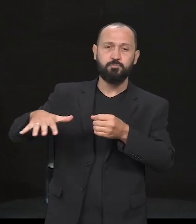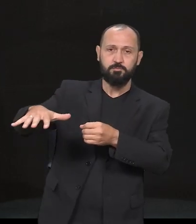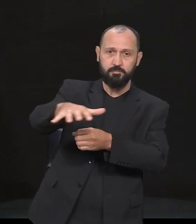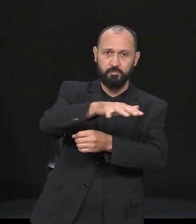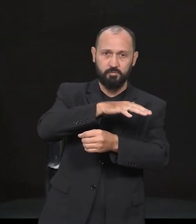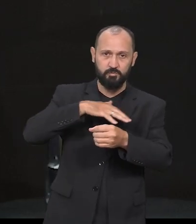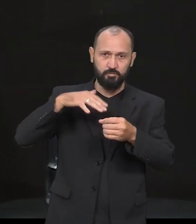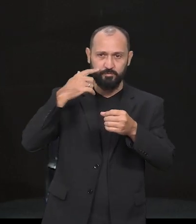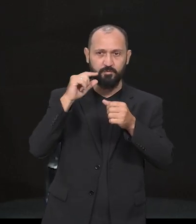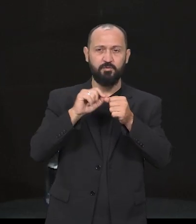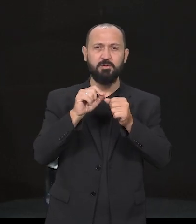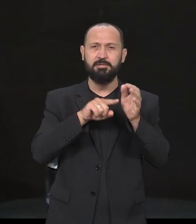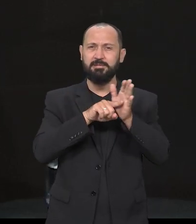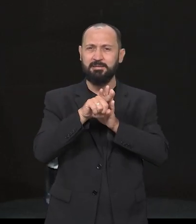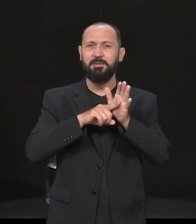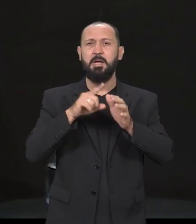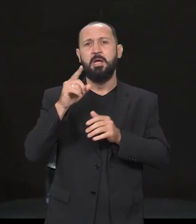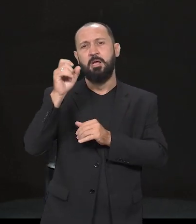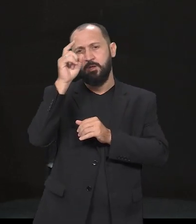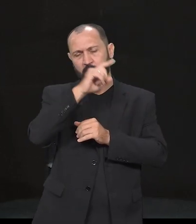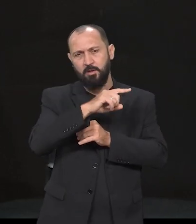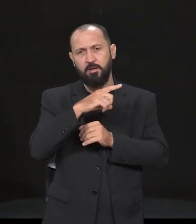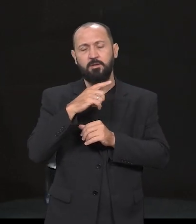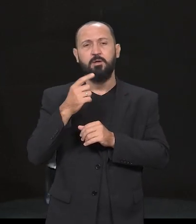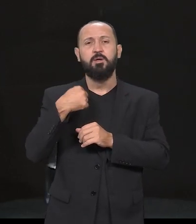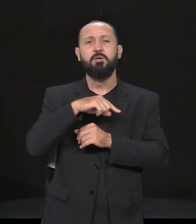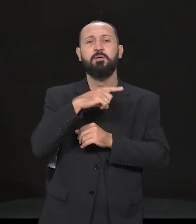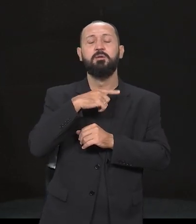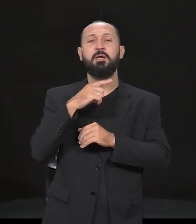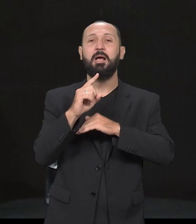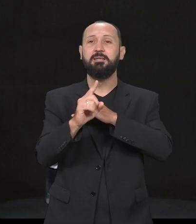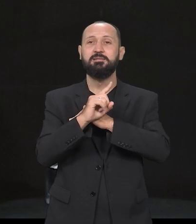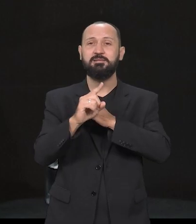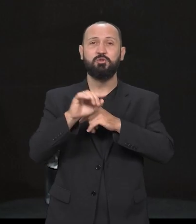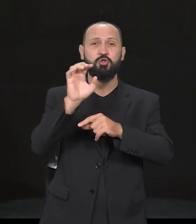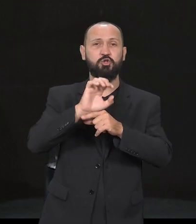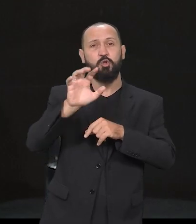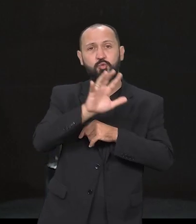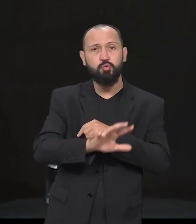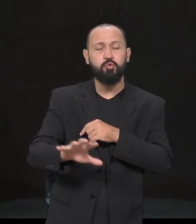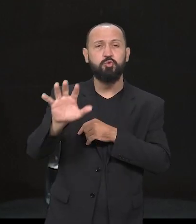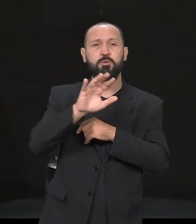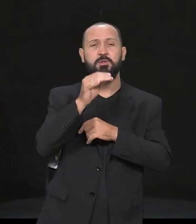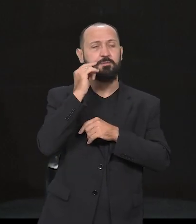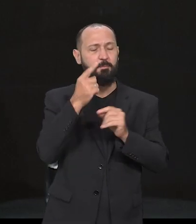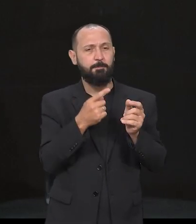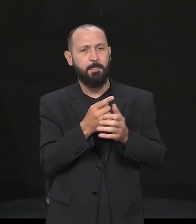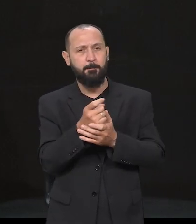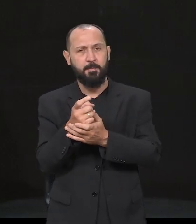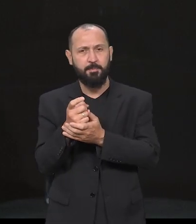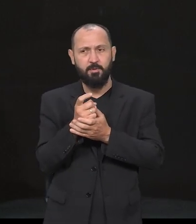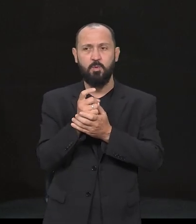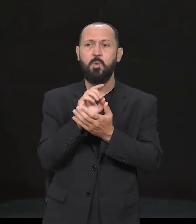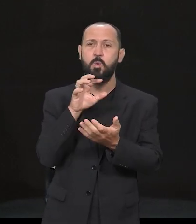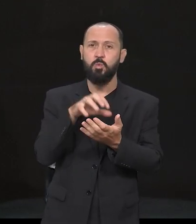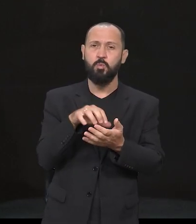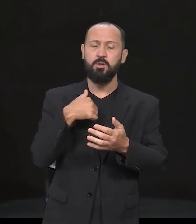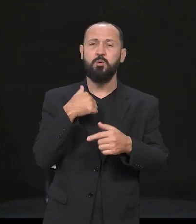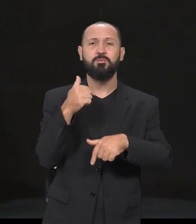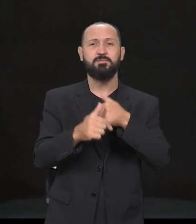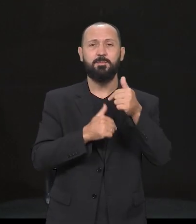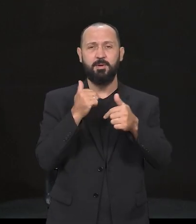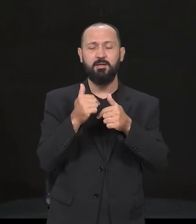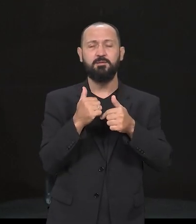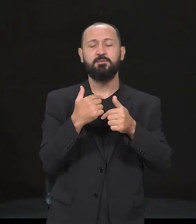entorno e os exames de maior complexidade a gente acaba atendendo do estado inteiro, né? No caso da balística, que é o núcleo que eu